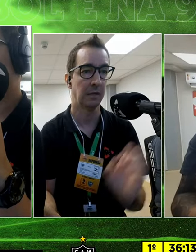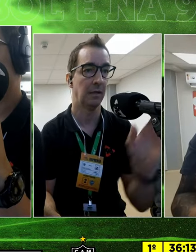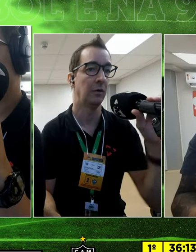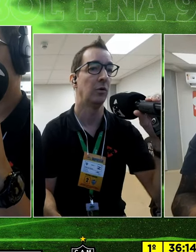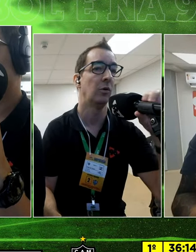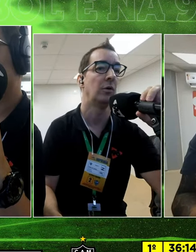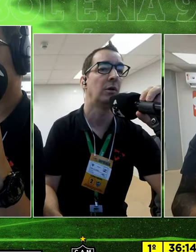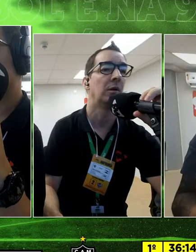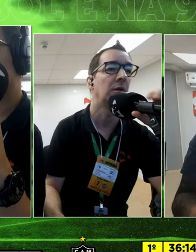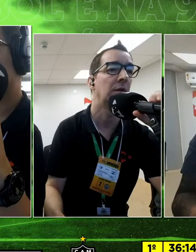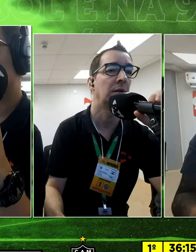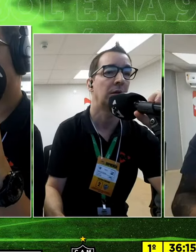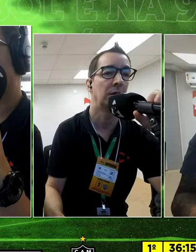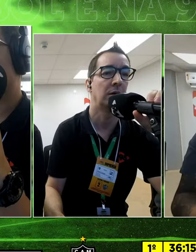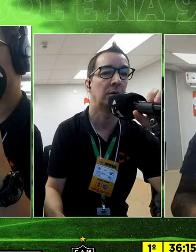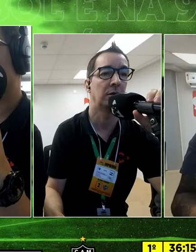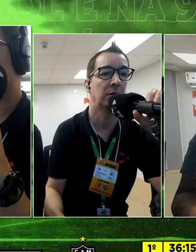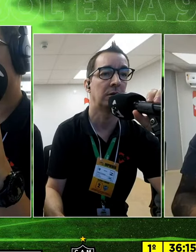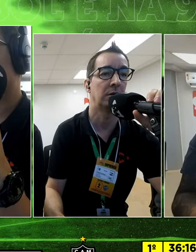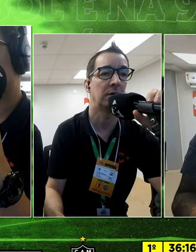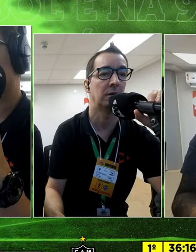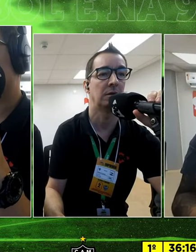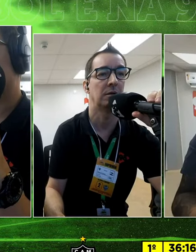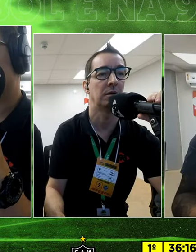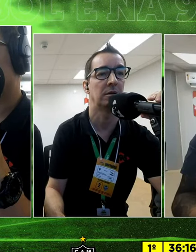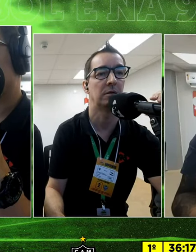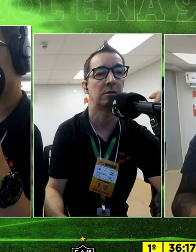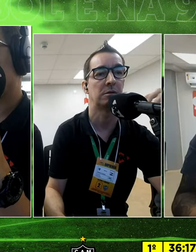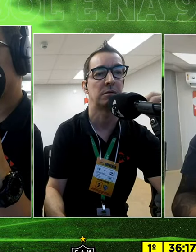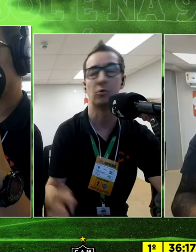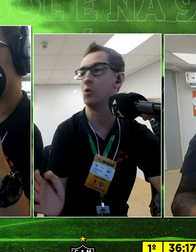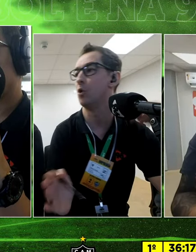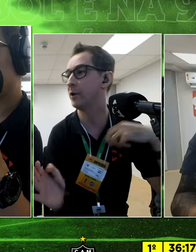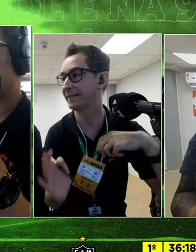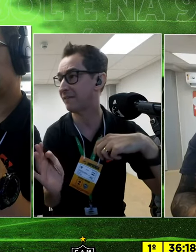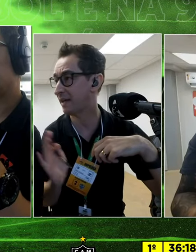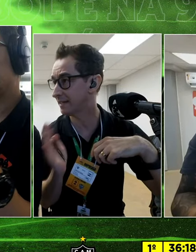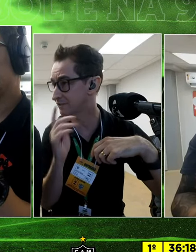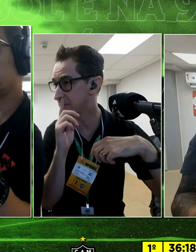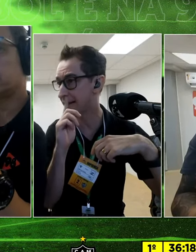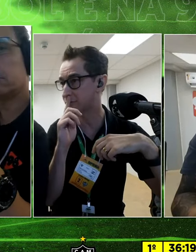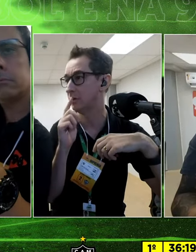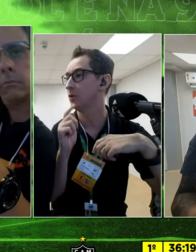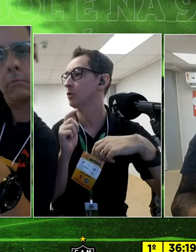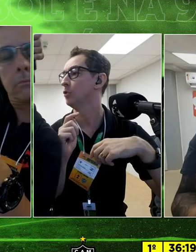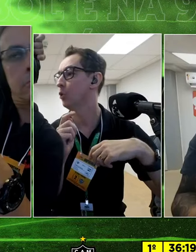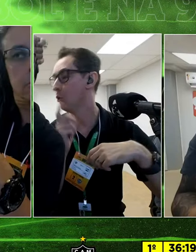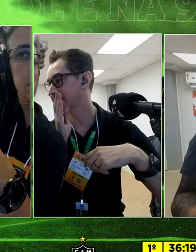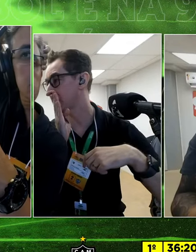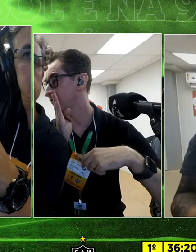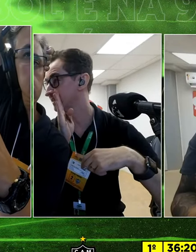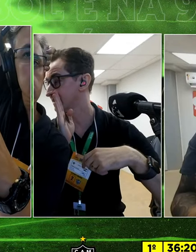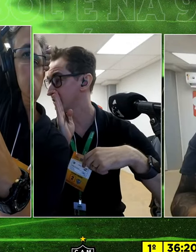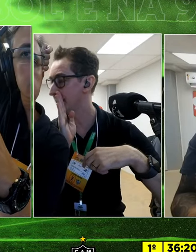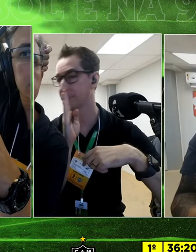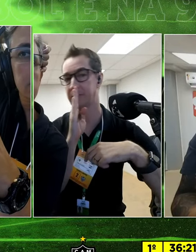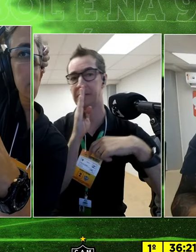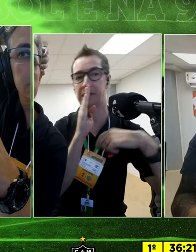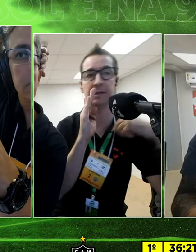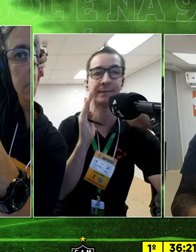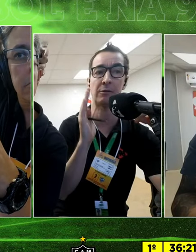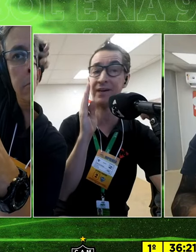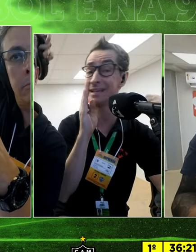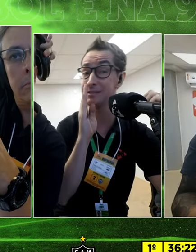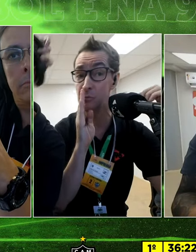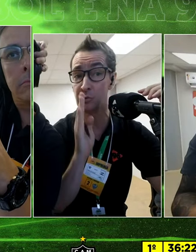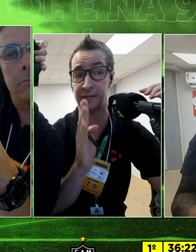era o camisa 23 ali que era o machado fez o toque entregou mais atrás recomeça com Neres n Neres deu uma trope ali volta